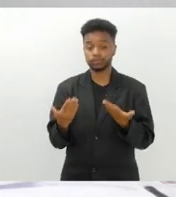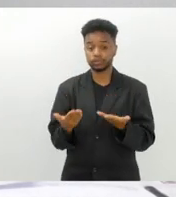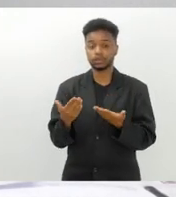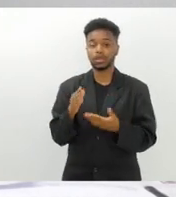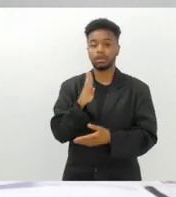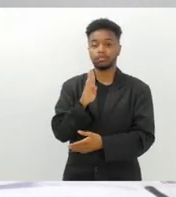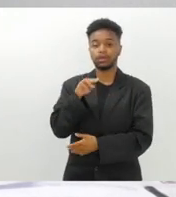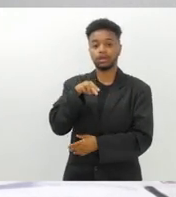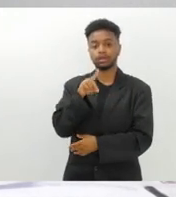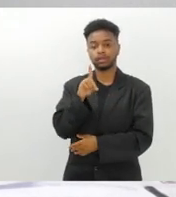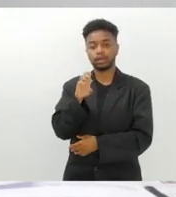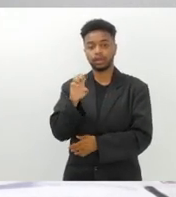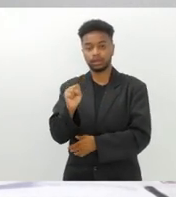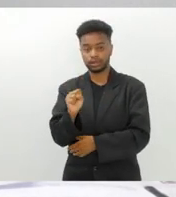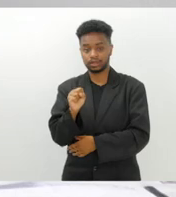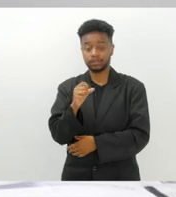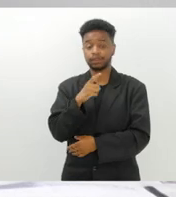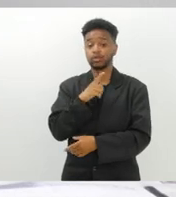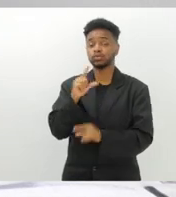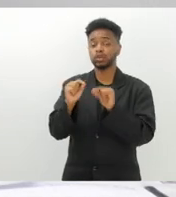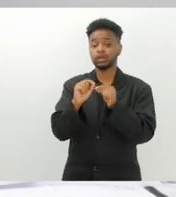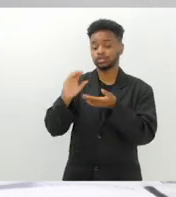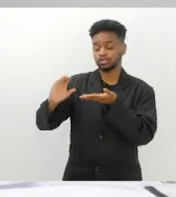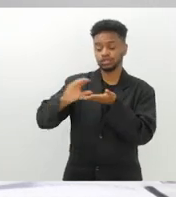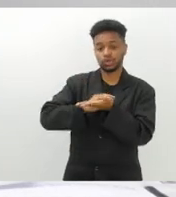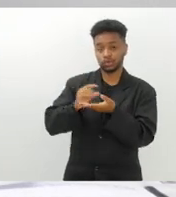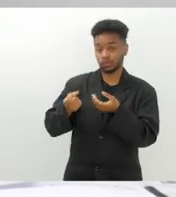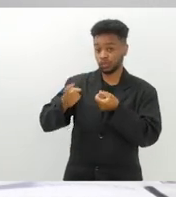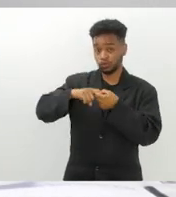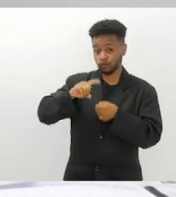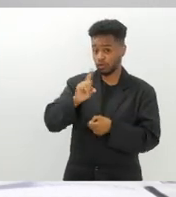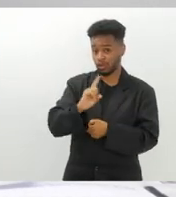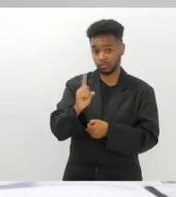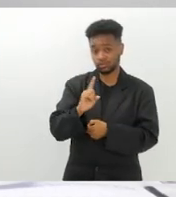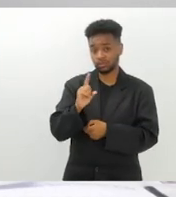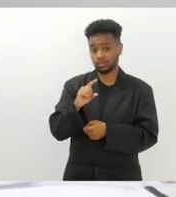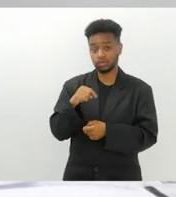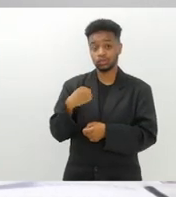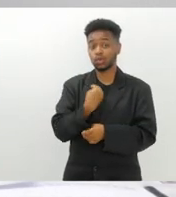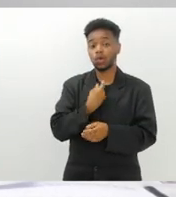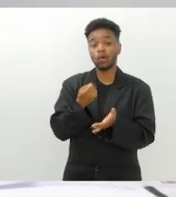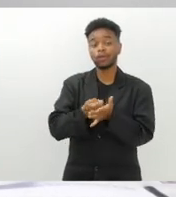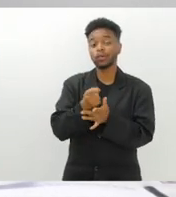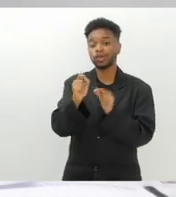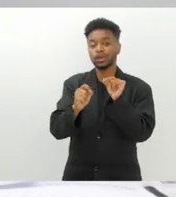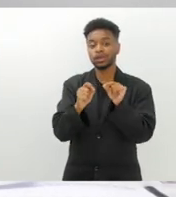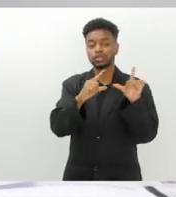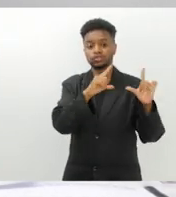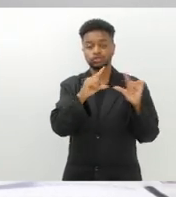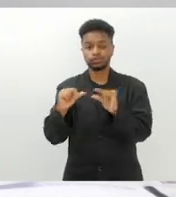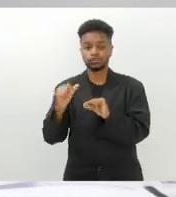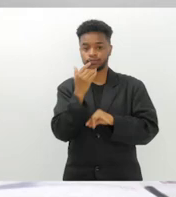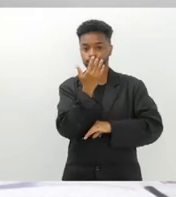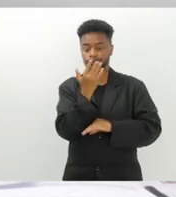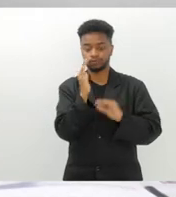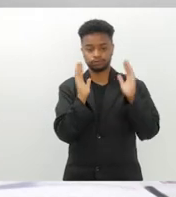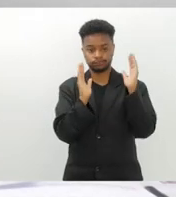era recurso não retornável, quer dizer, dinheiro dado, nossa única obrigação era reduzir o desmatamento. Só